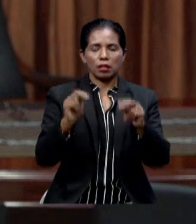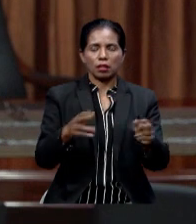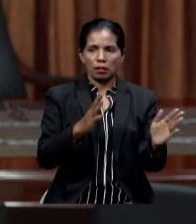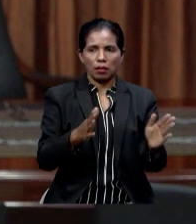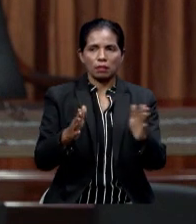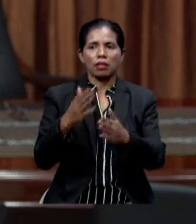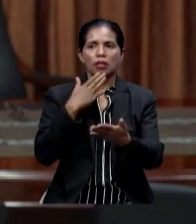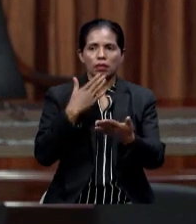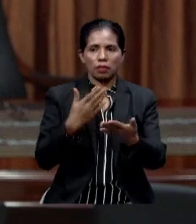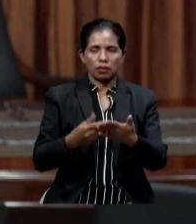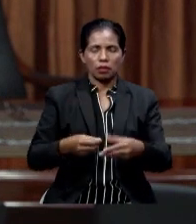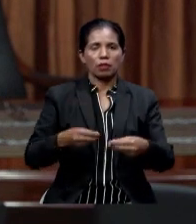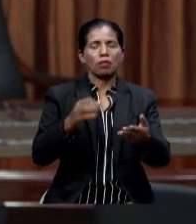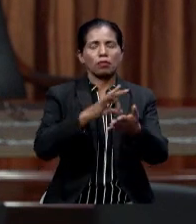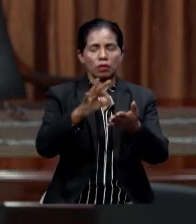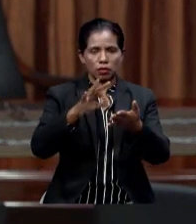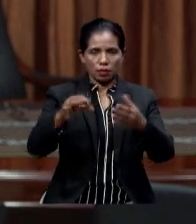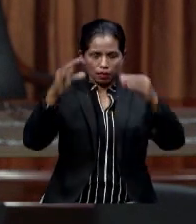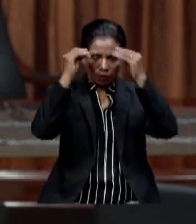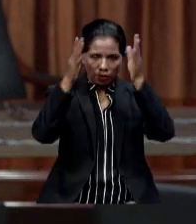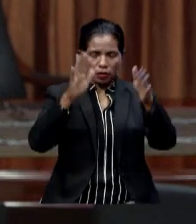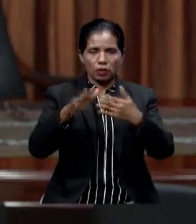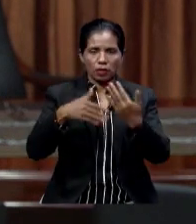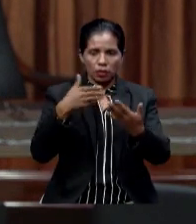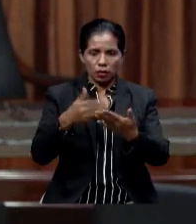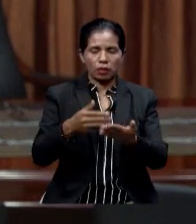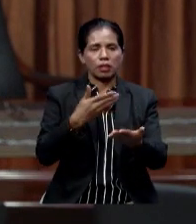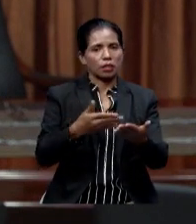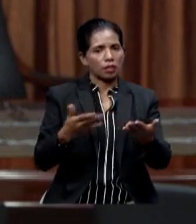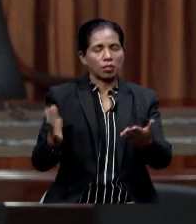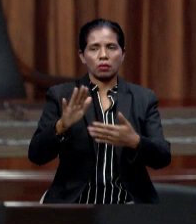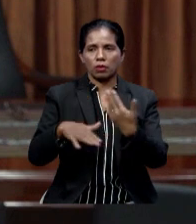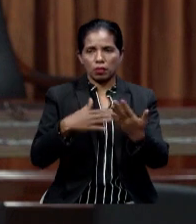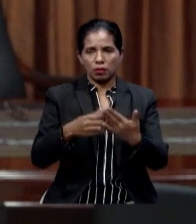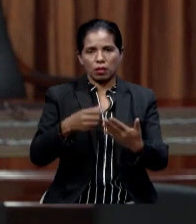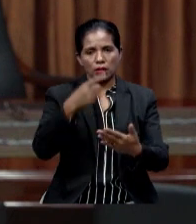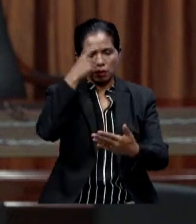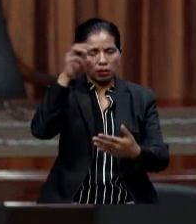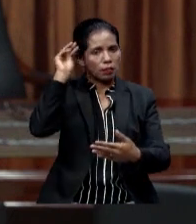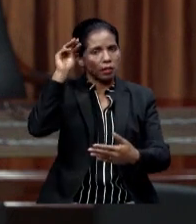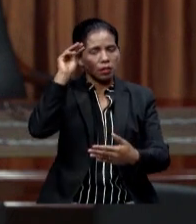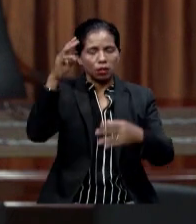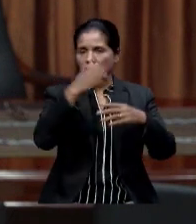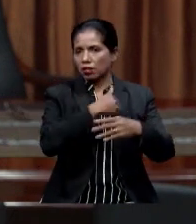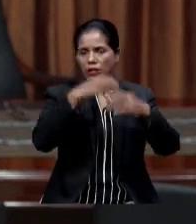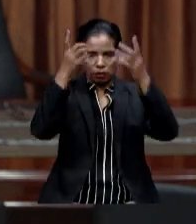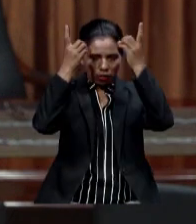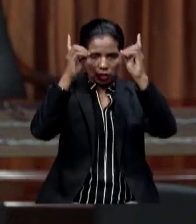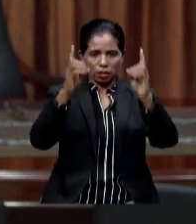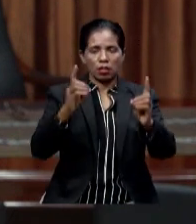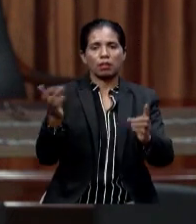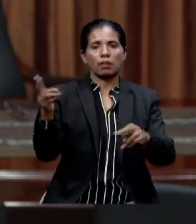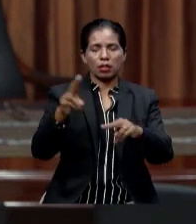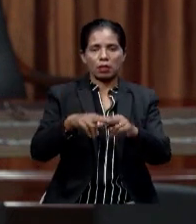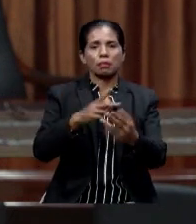ainda dia, formação dos professores, materiais didáticos, também, né? Mas o Ministério se dá o decide a tua estende tem um programa, né? Vai